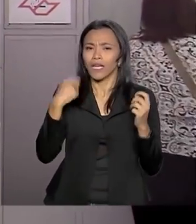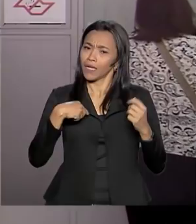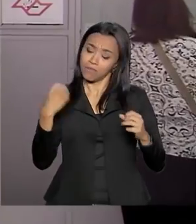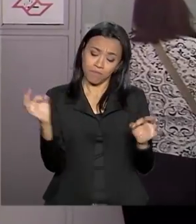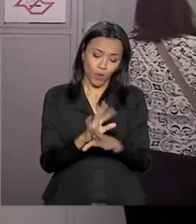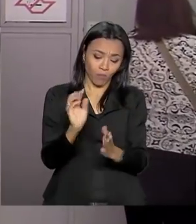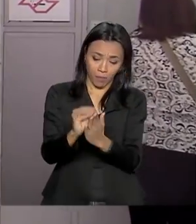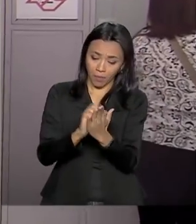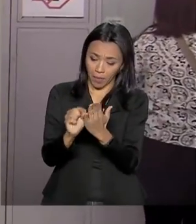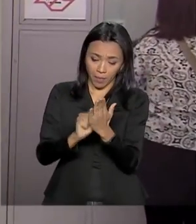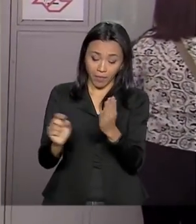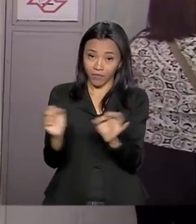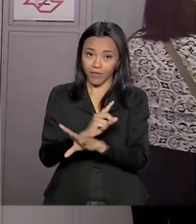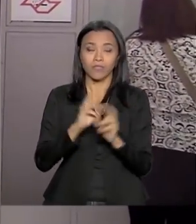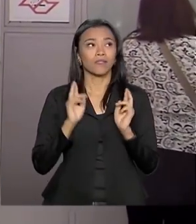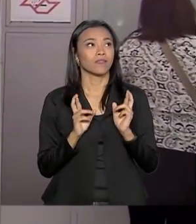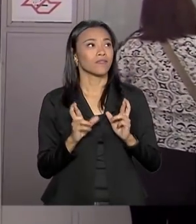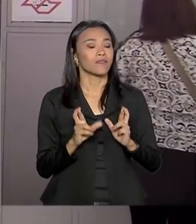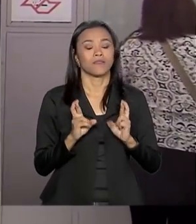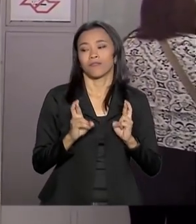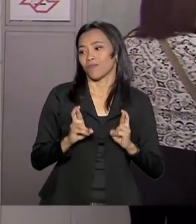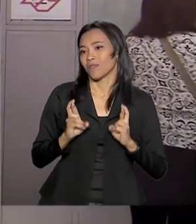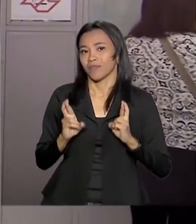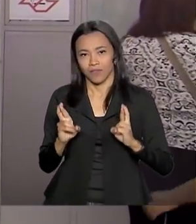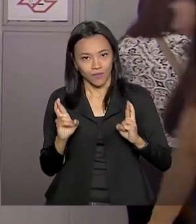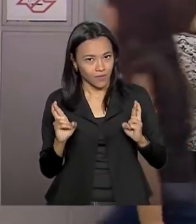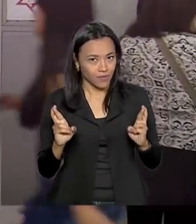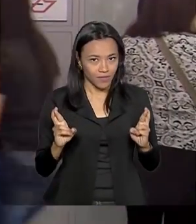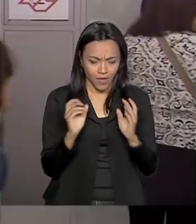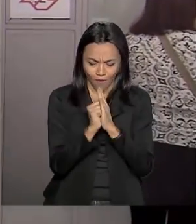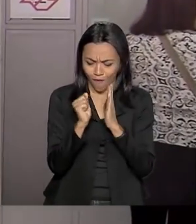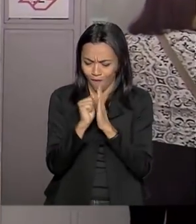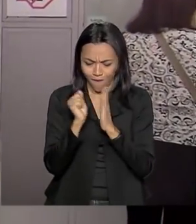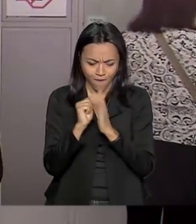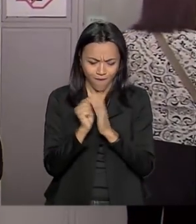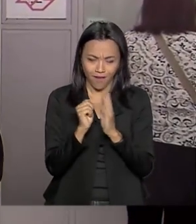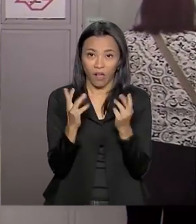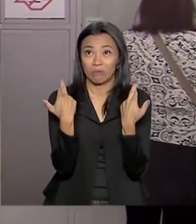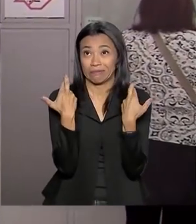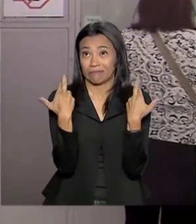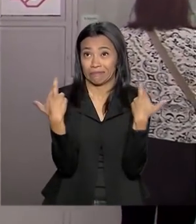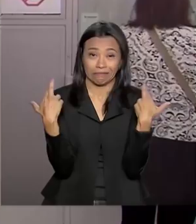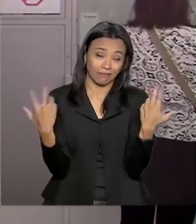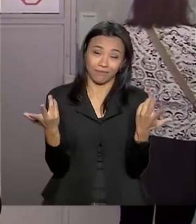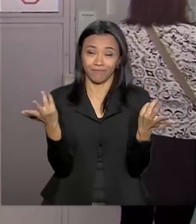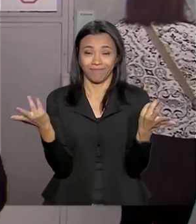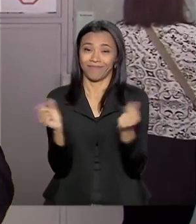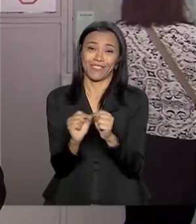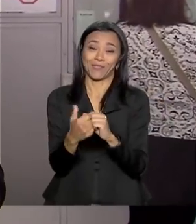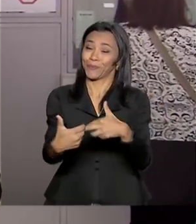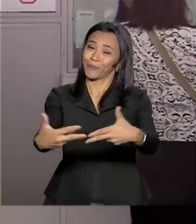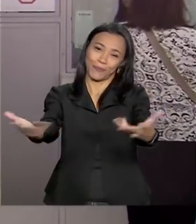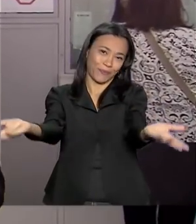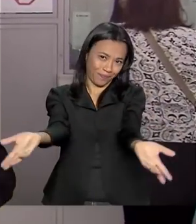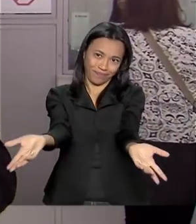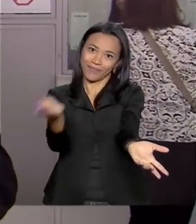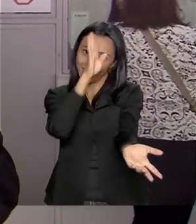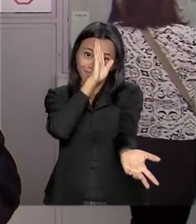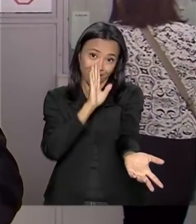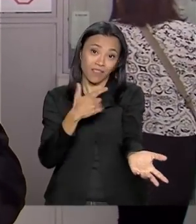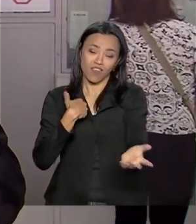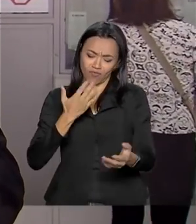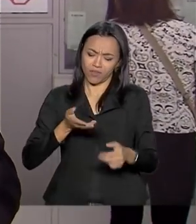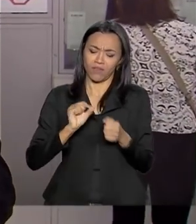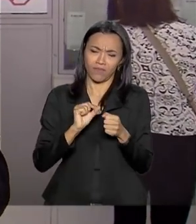fazer todo tipo de super superstição rezar mandinga cruzado fazer figa porque pra isso tudo é de graça eu